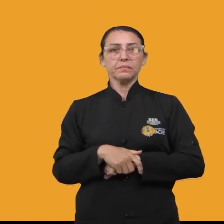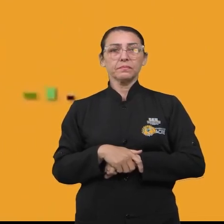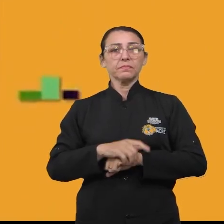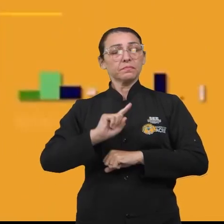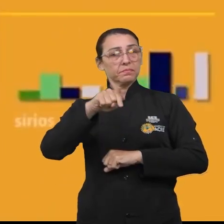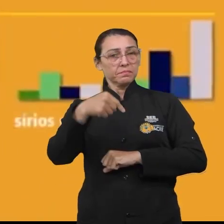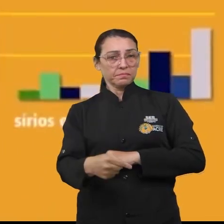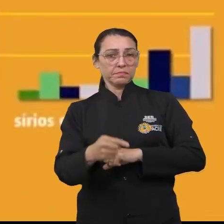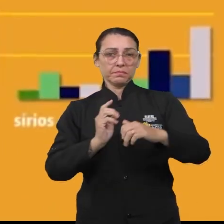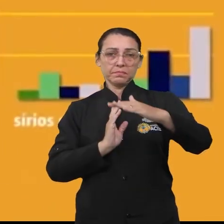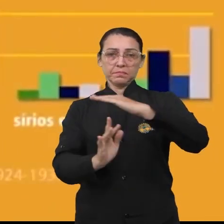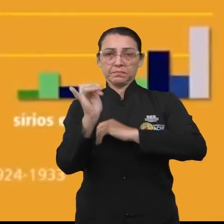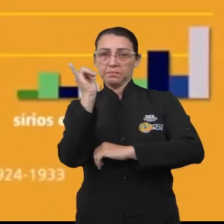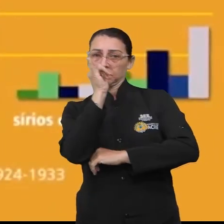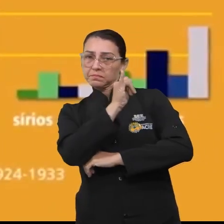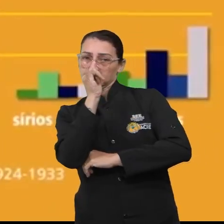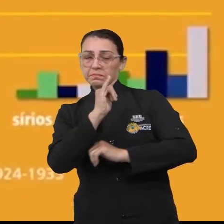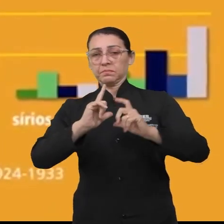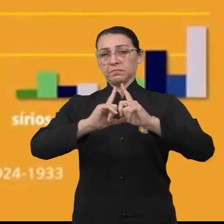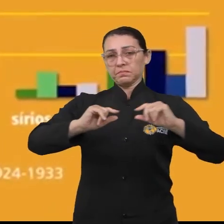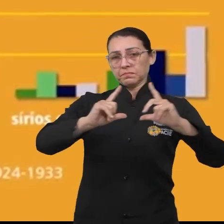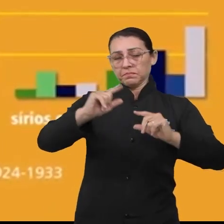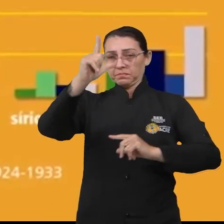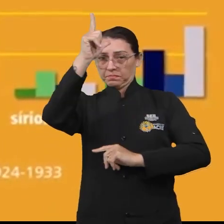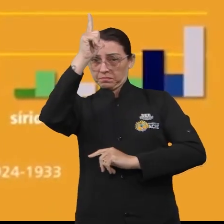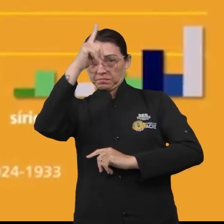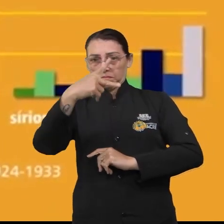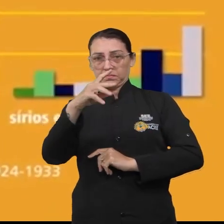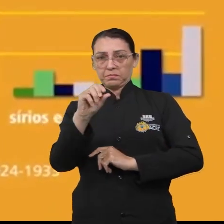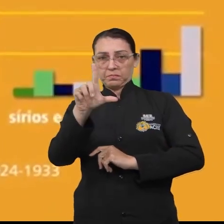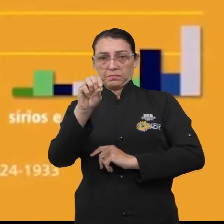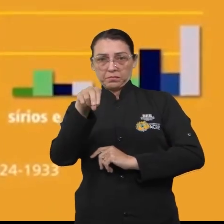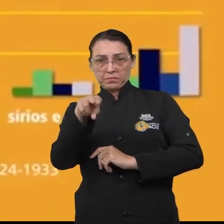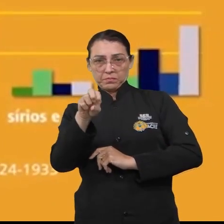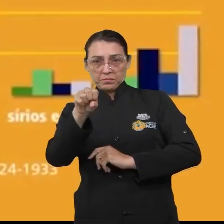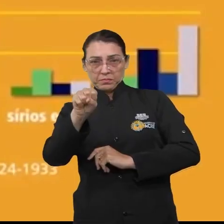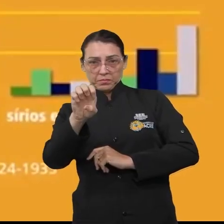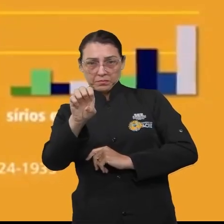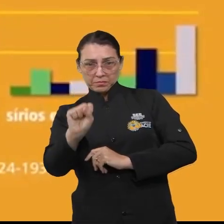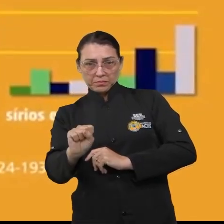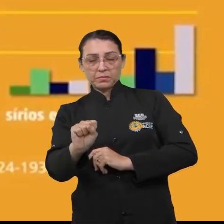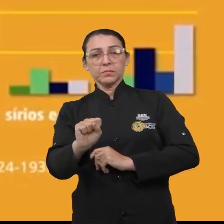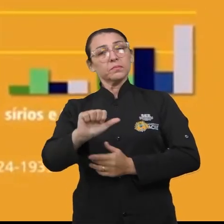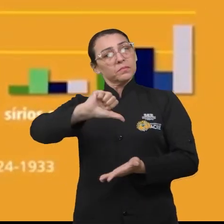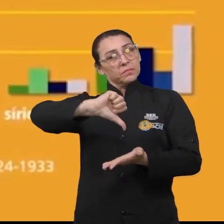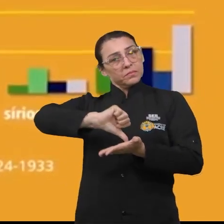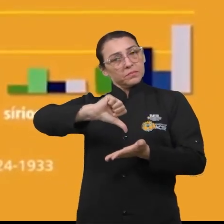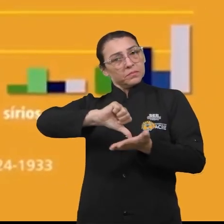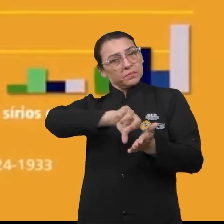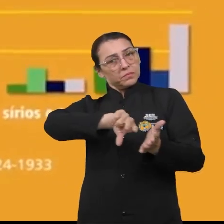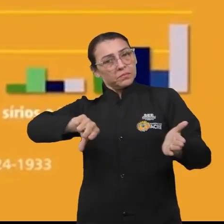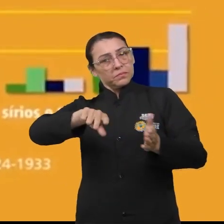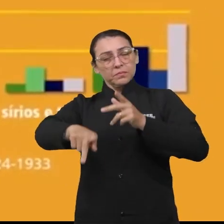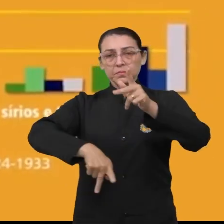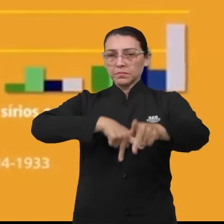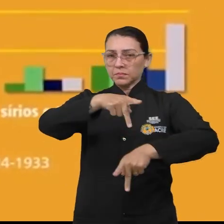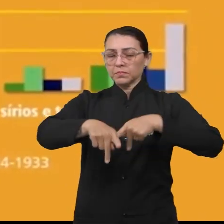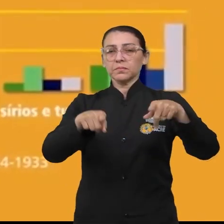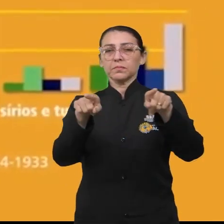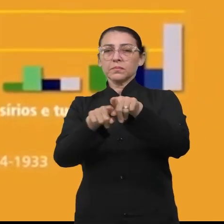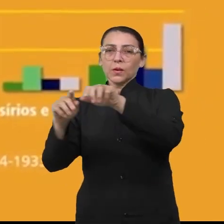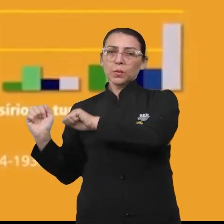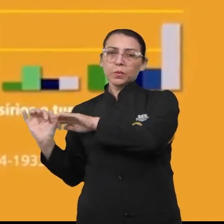Posteriormente, imigrantes italianos, alemães, poloneses, japoneses, árabes, entre outros,